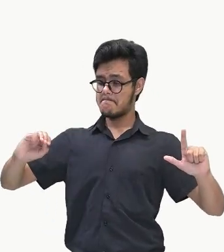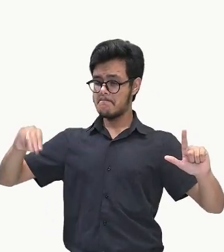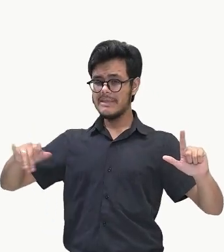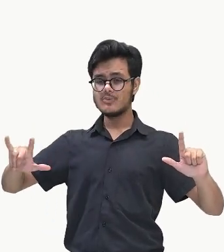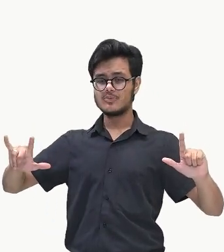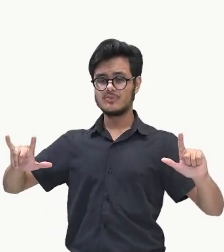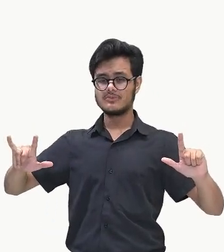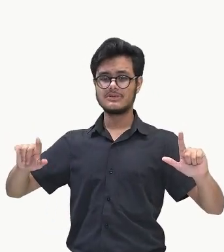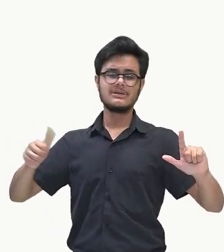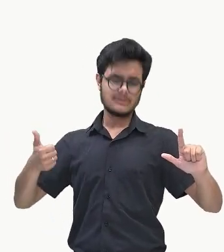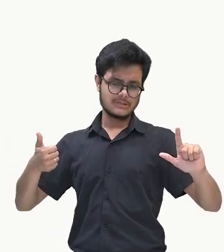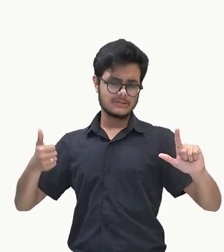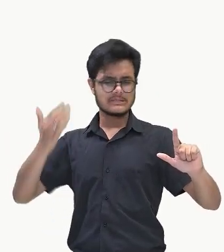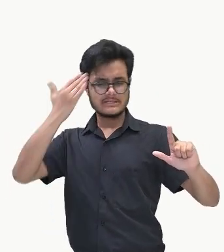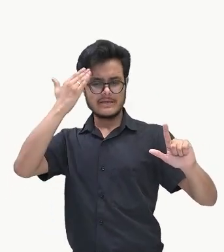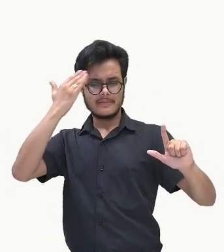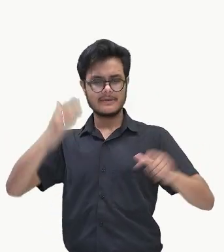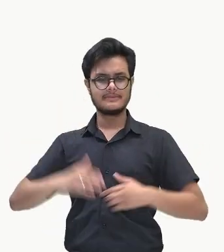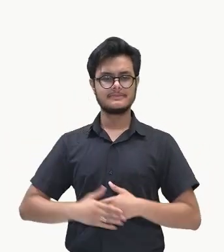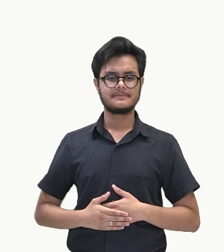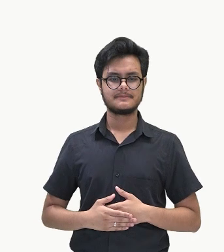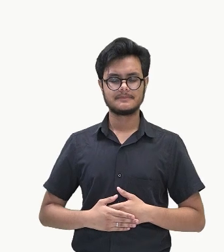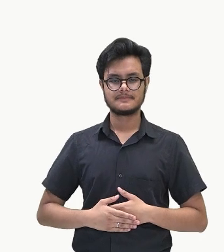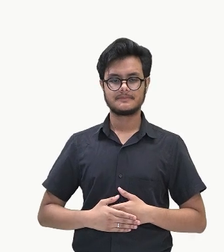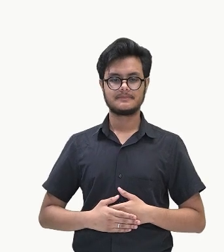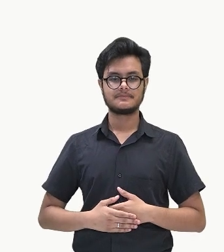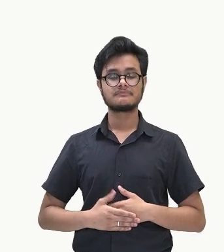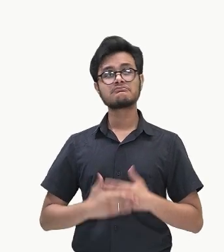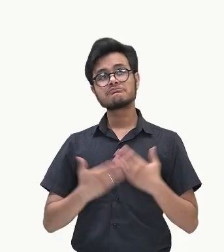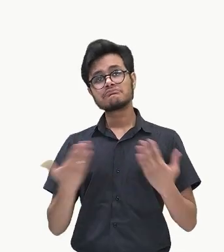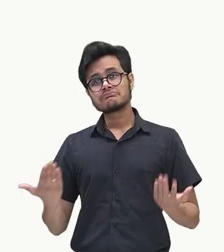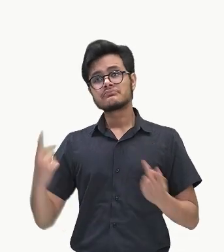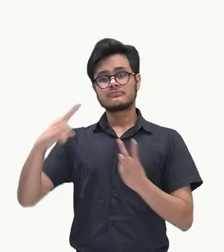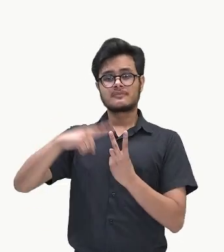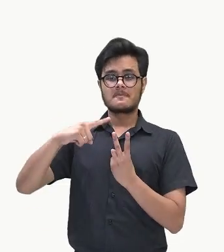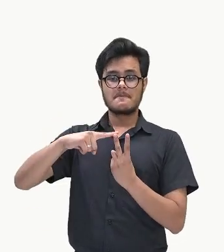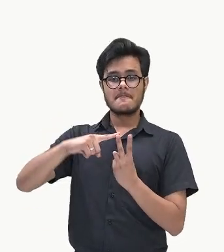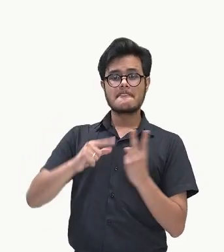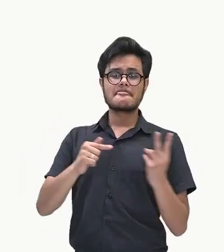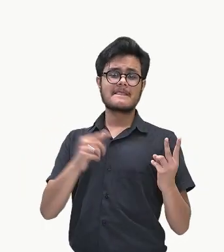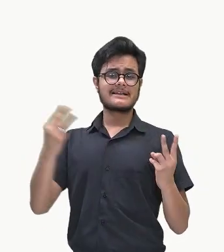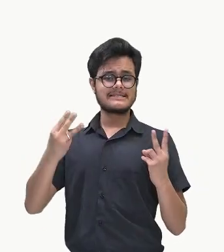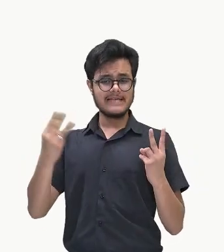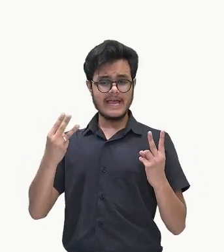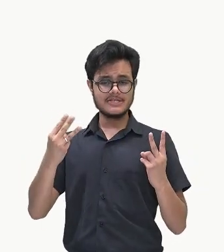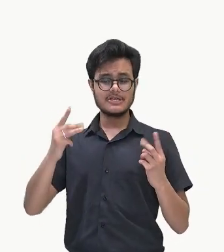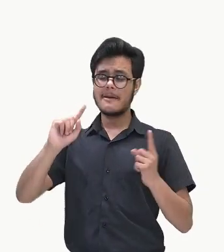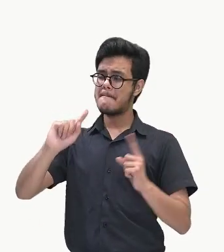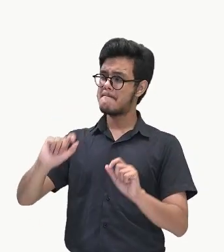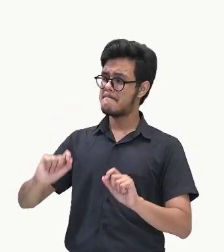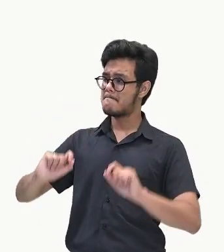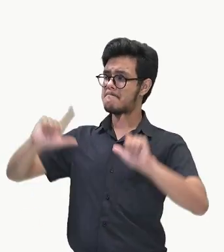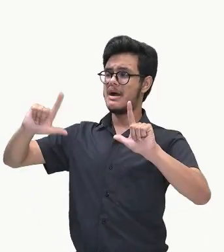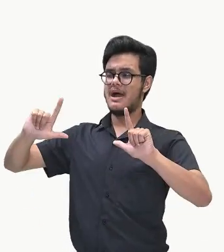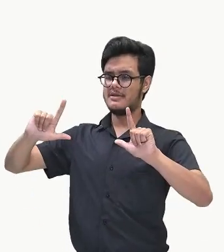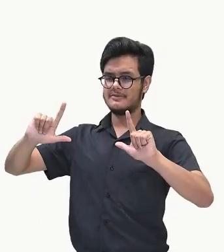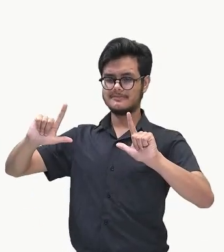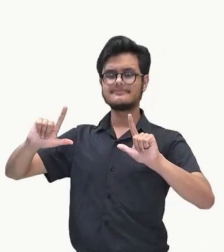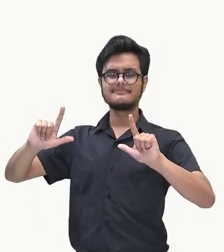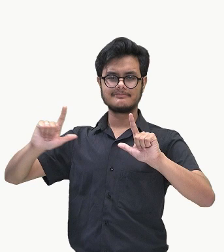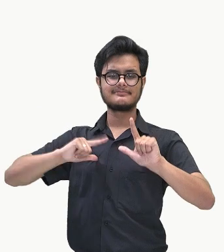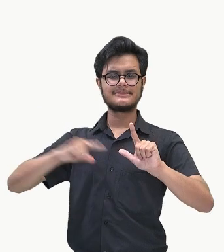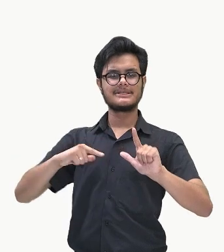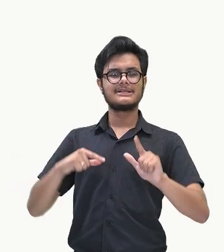as primeiras raízes, raiz cúbica de 7 se torna maior do que a